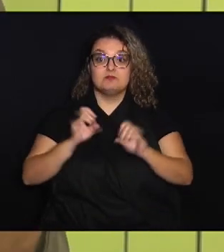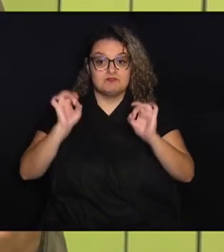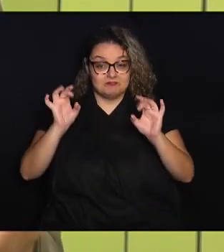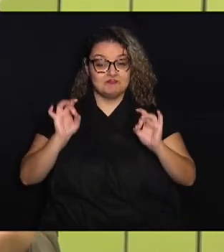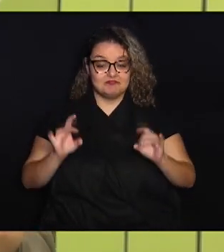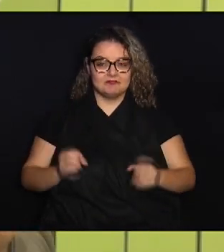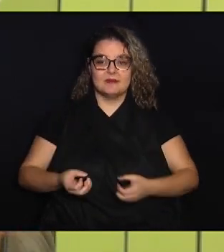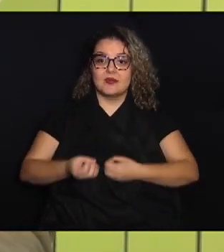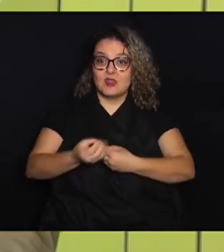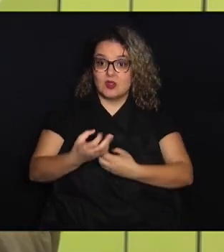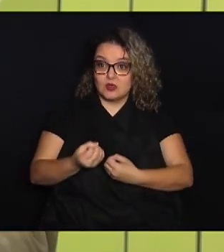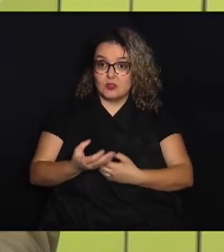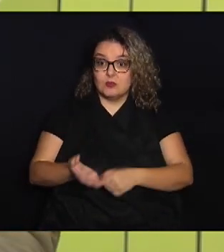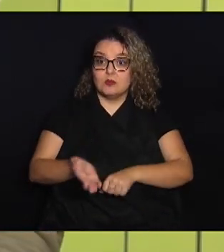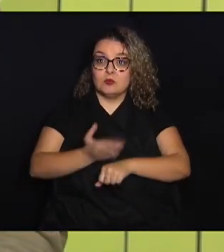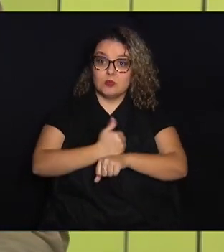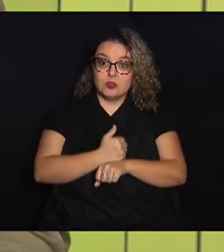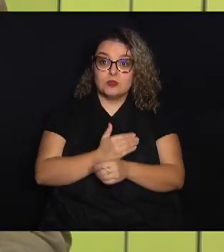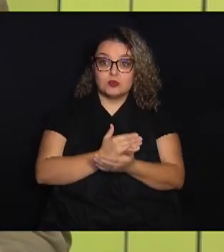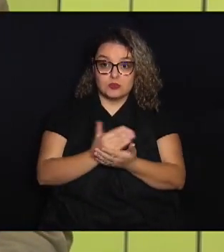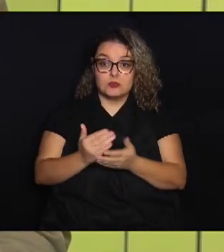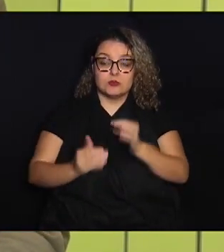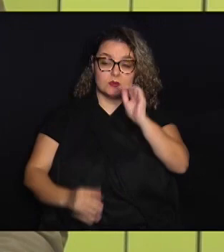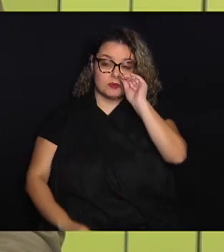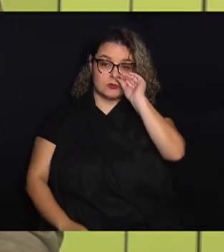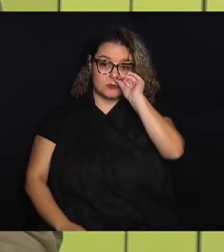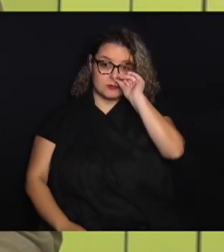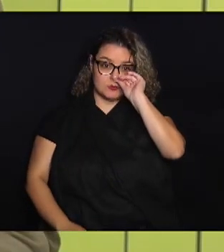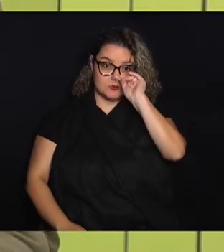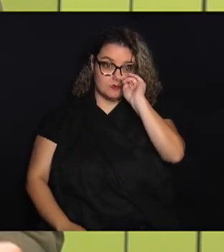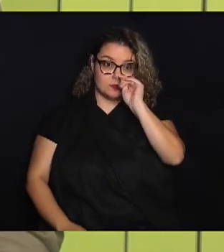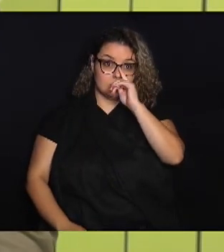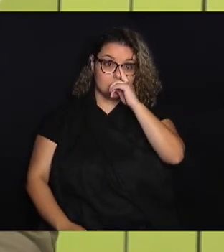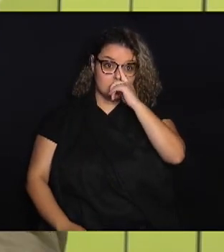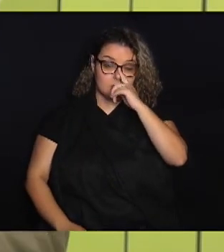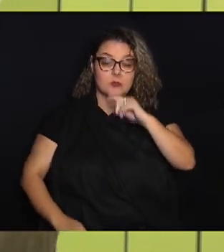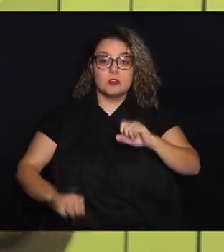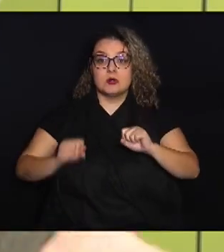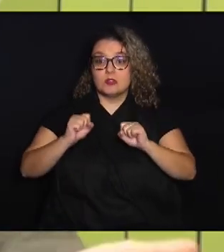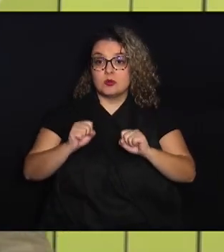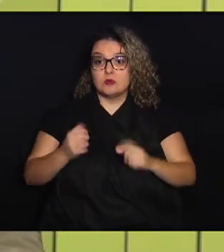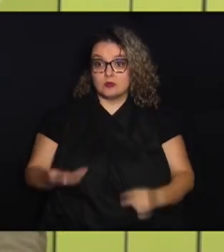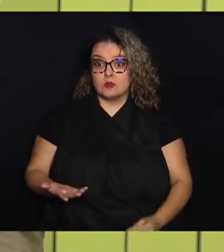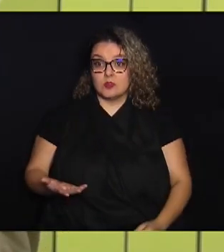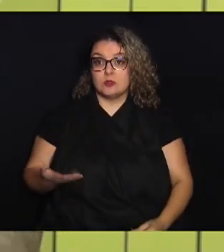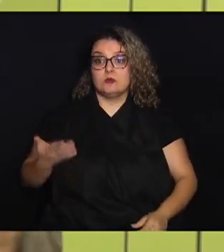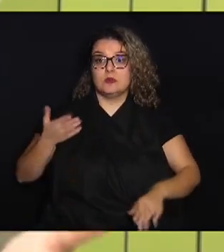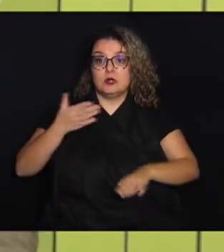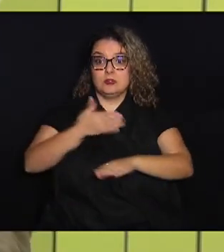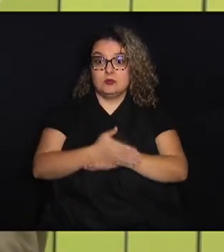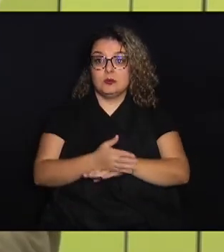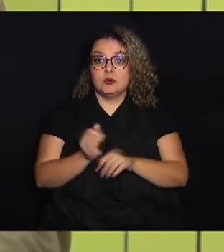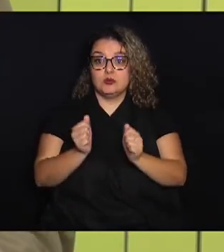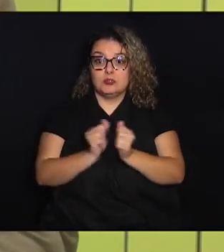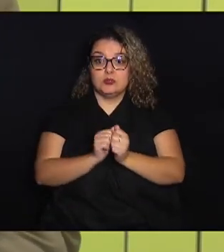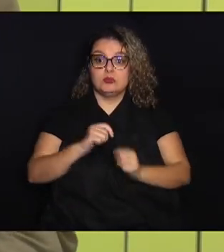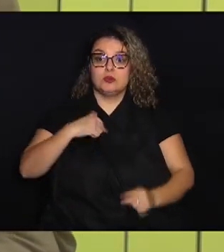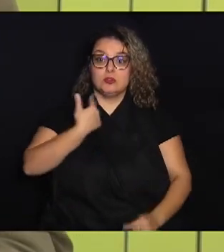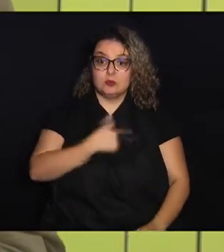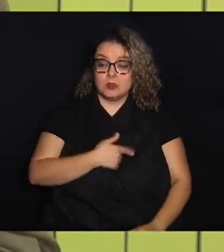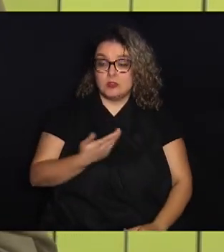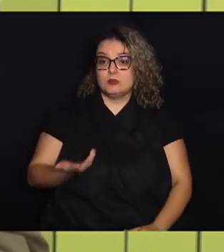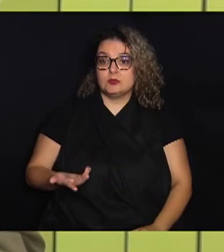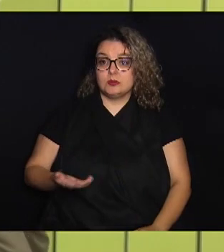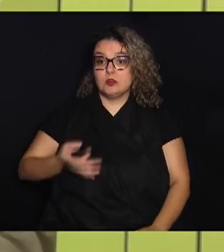a informação no comecinho aqui do programa, do Estúdio Câmara, você pode participar conosco, mandando aí a